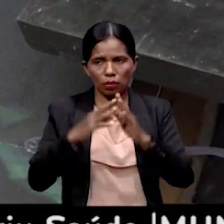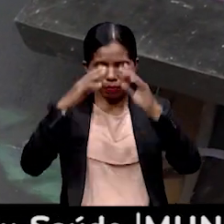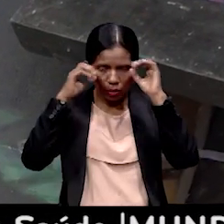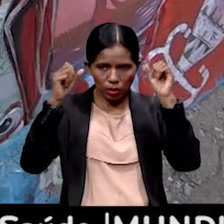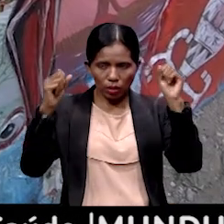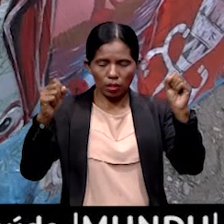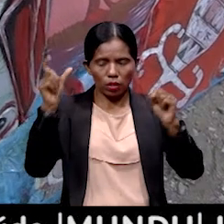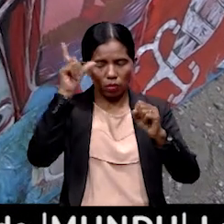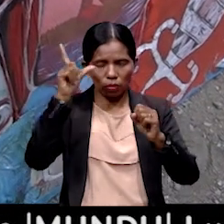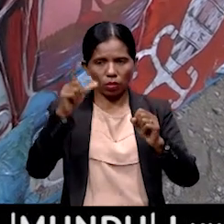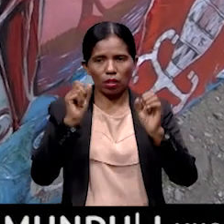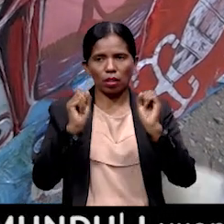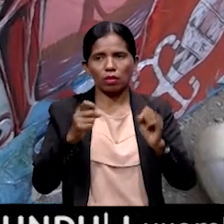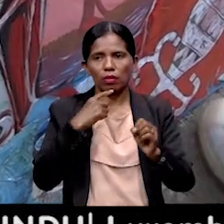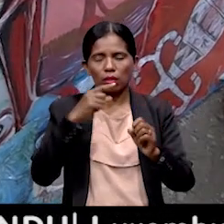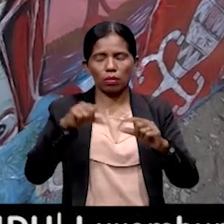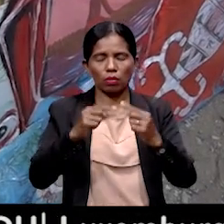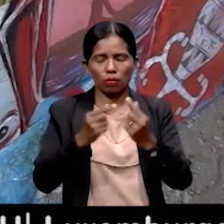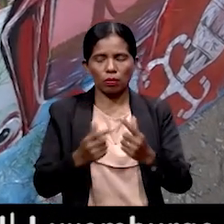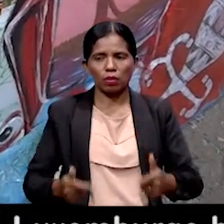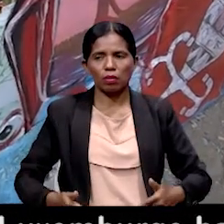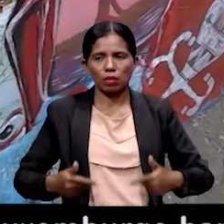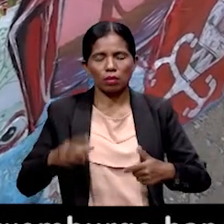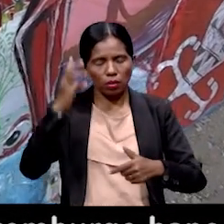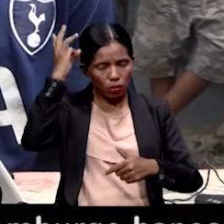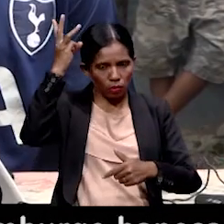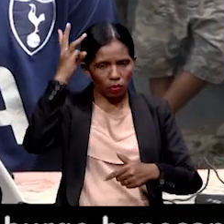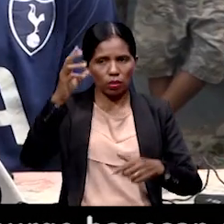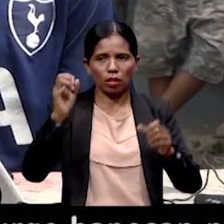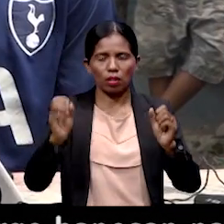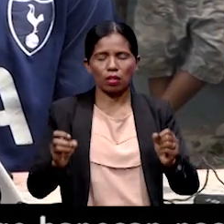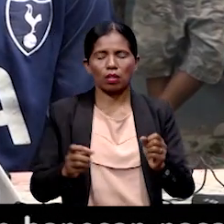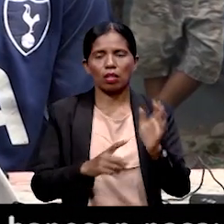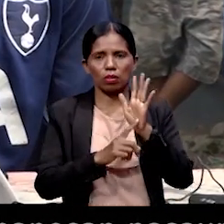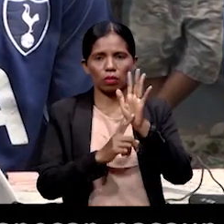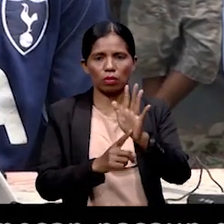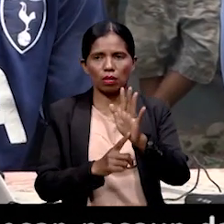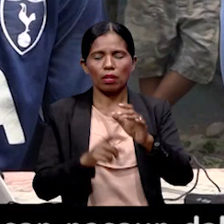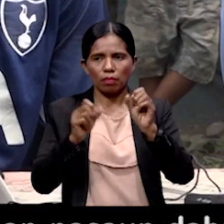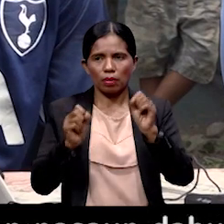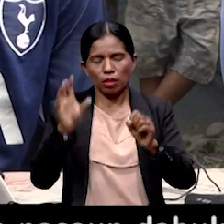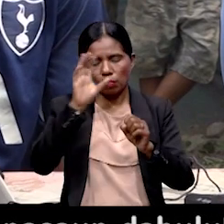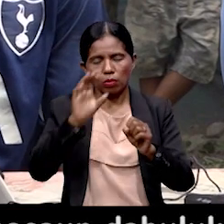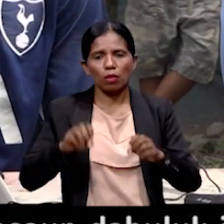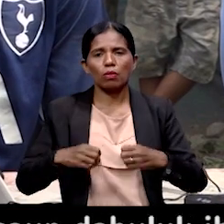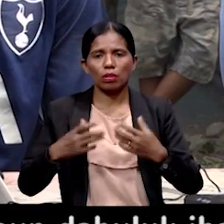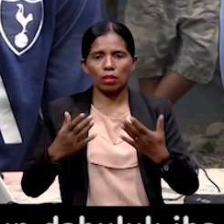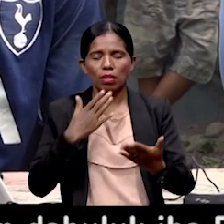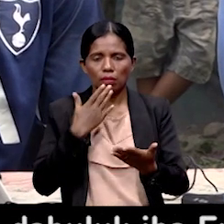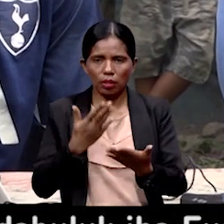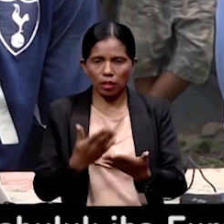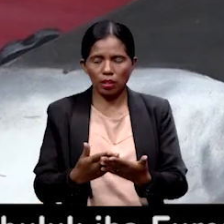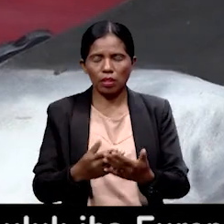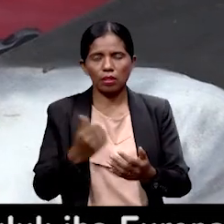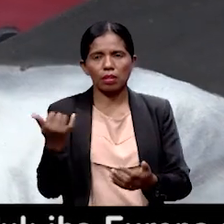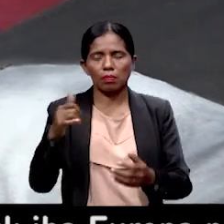Guterres Luolo ato considera Grupo Arte Mores nem preocupação, nebe antes nem ato ona, não nebe le buca solução e da nebe diak. Ato será